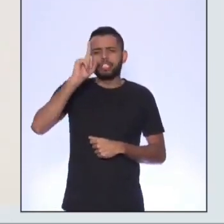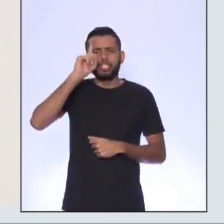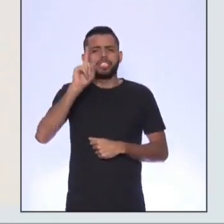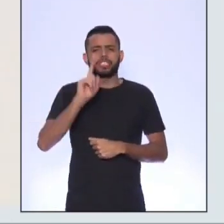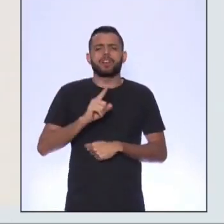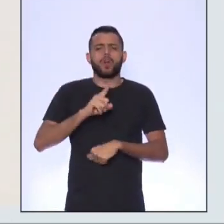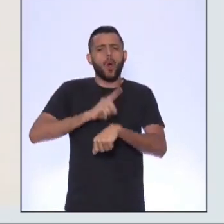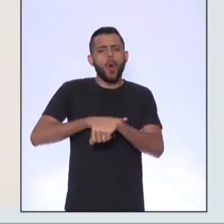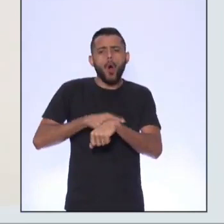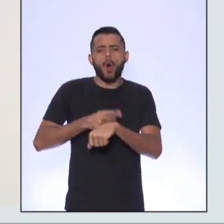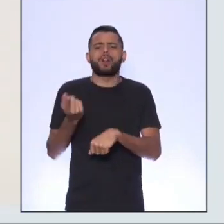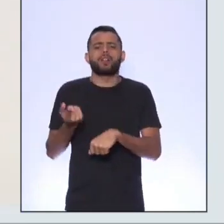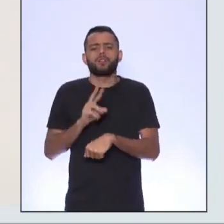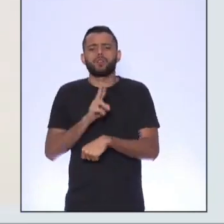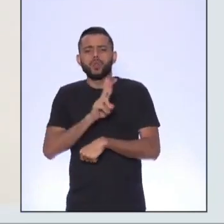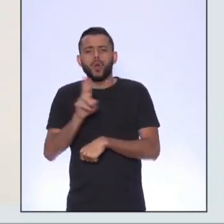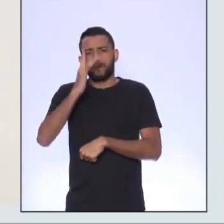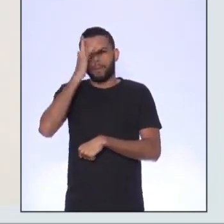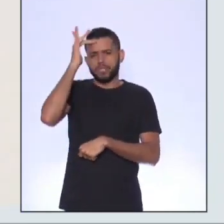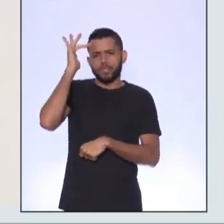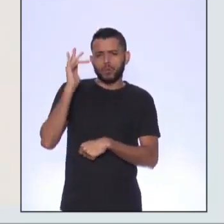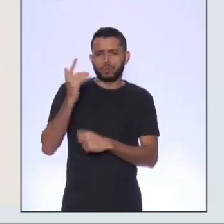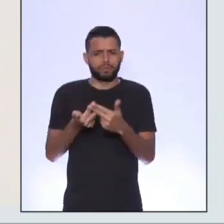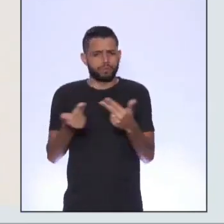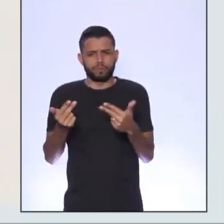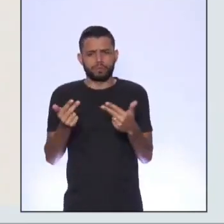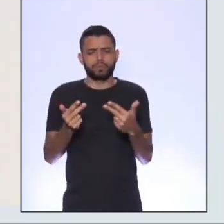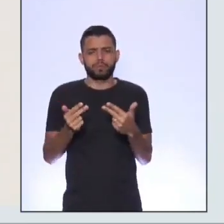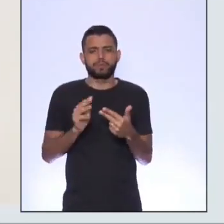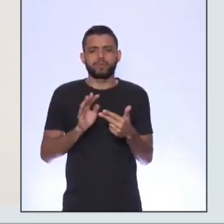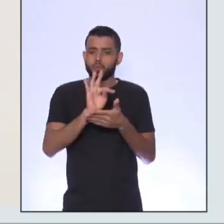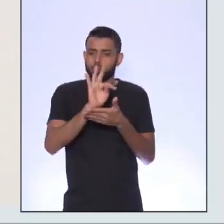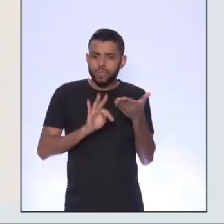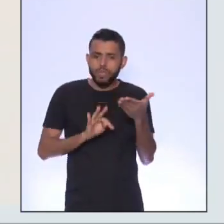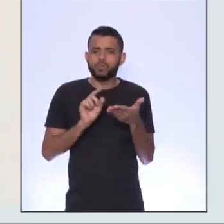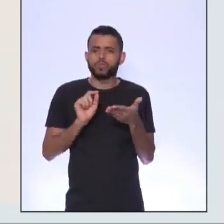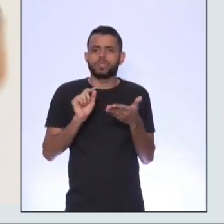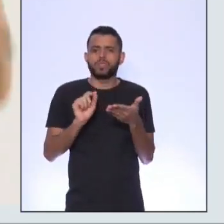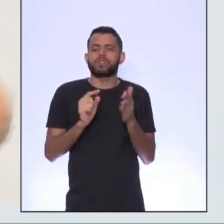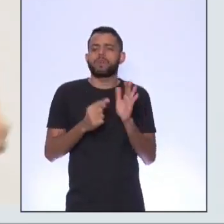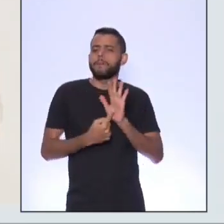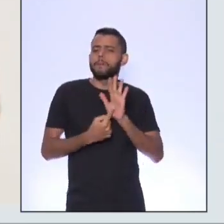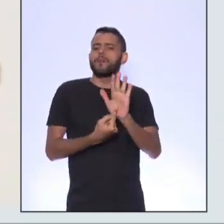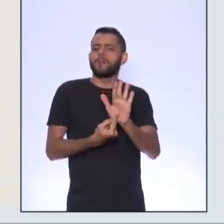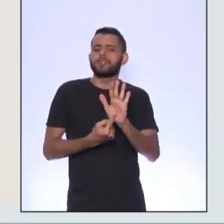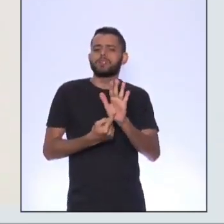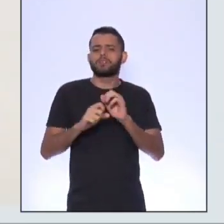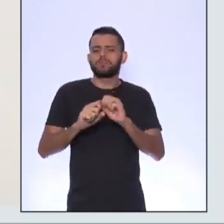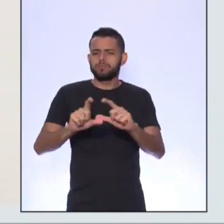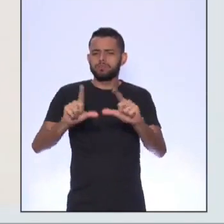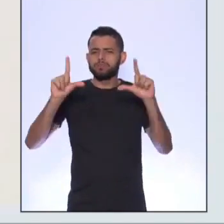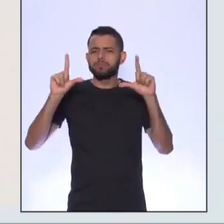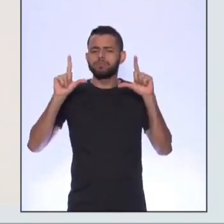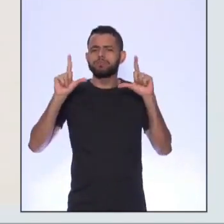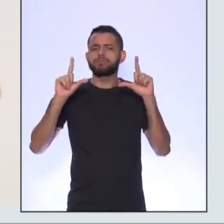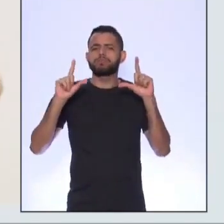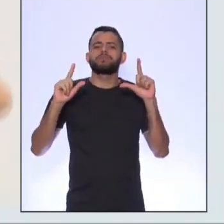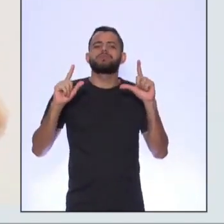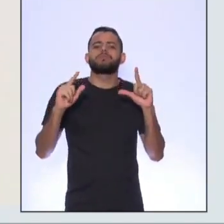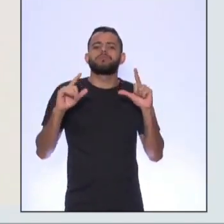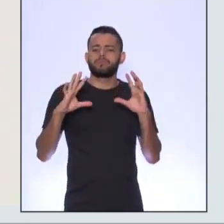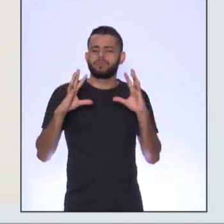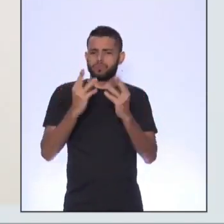horário, nome de pessoas e tal. O texto procura mostrar uma imagem, mostrar uma situação, mostrar uma